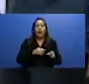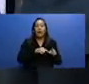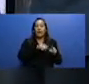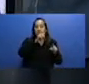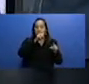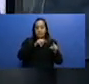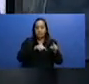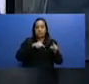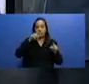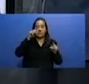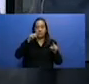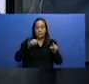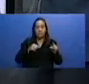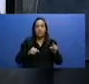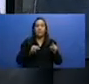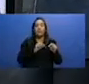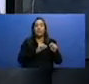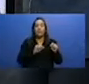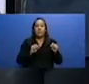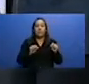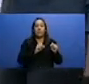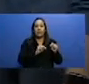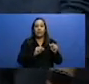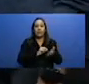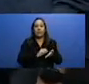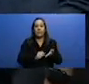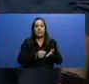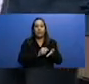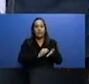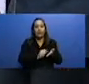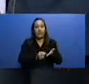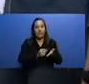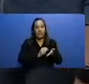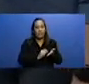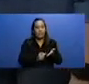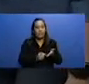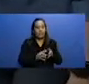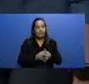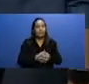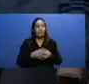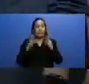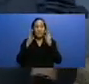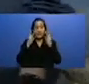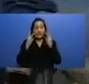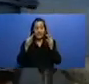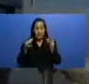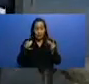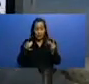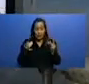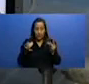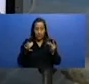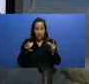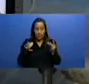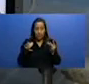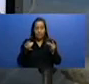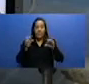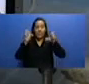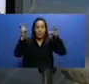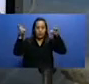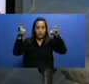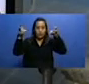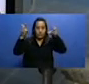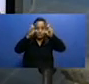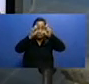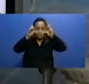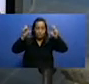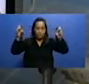Então, depois que você colocou esses 3 títulos aqui, olha, presta atenção, tá? O título do gráfico aqui